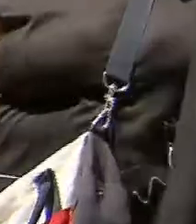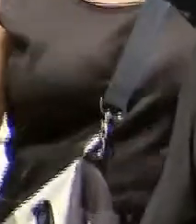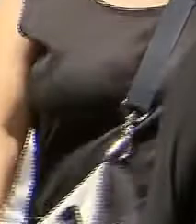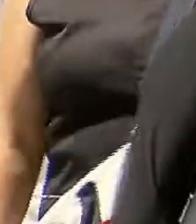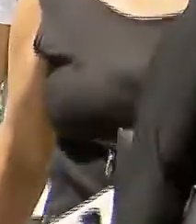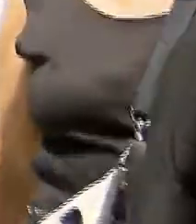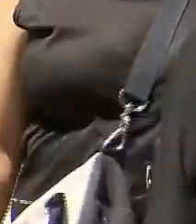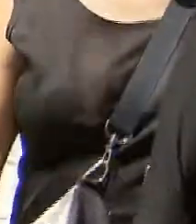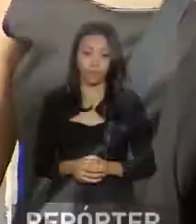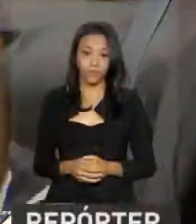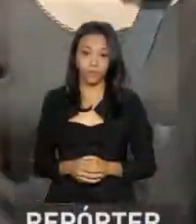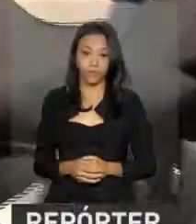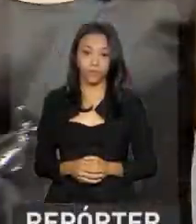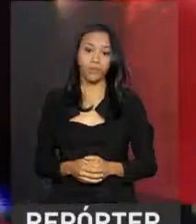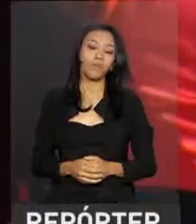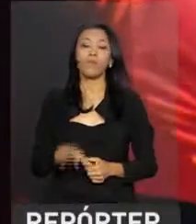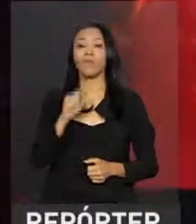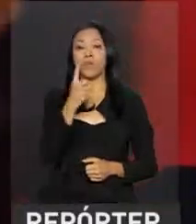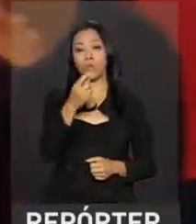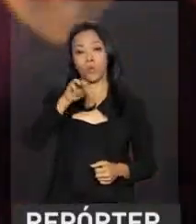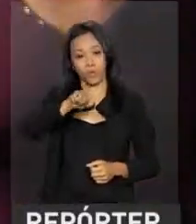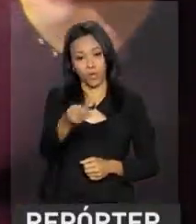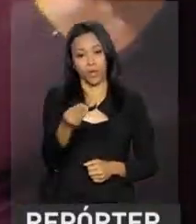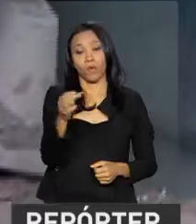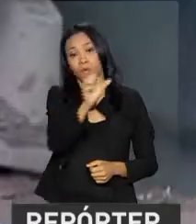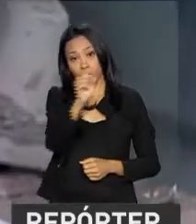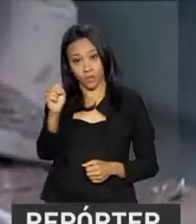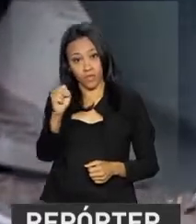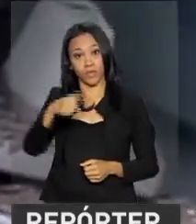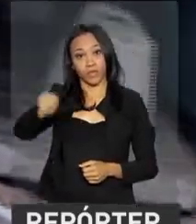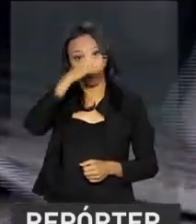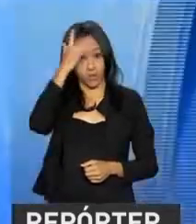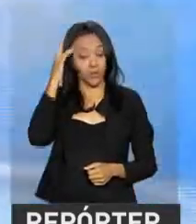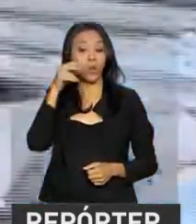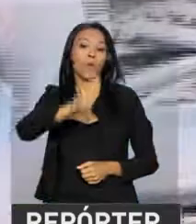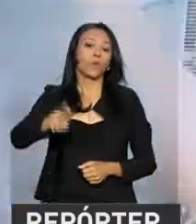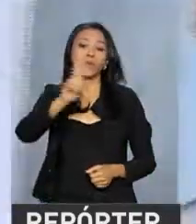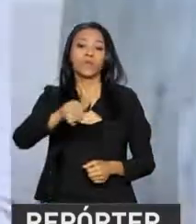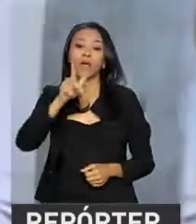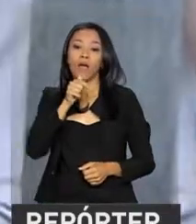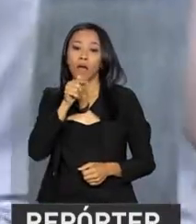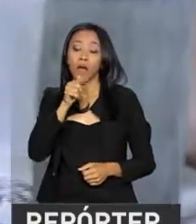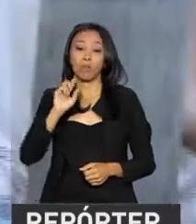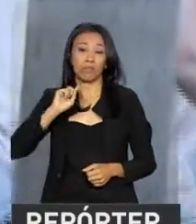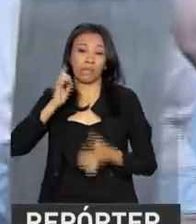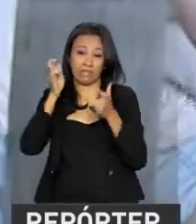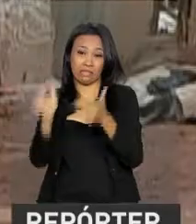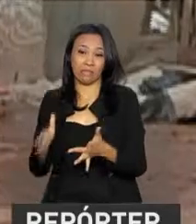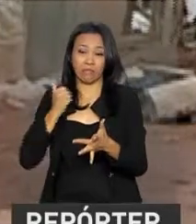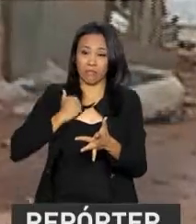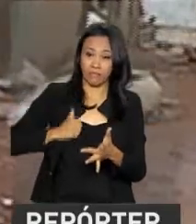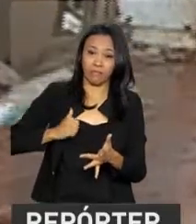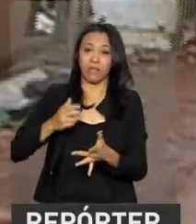cerca de 1 bilhão e oitocentos milhões de pessoas no mundo usam fontes de águas contaminadas por fezes para beber a